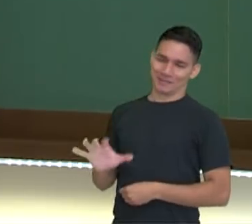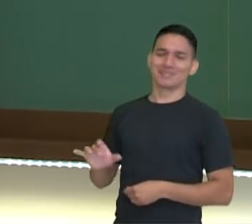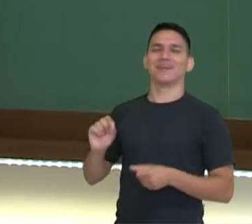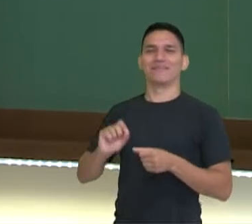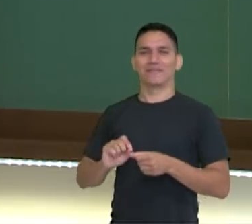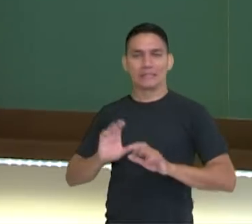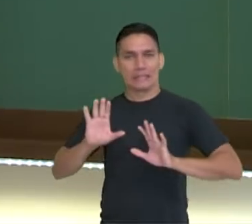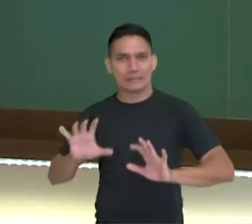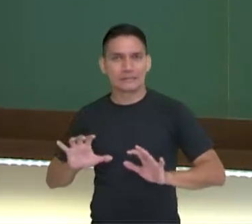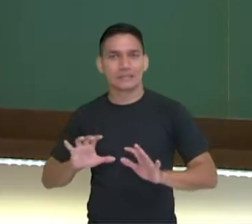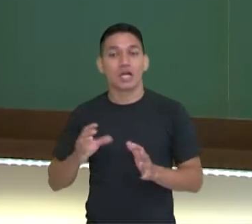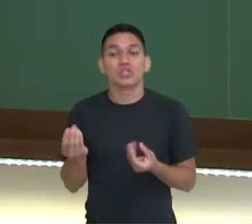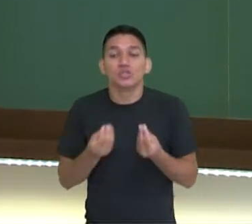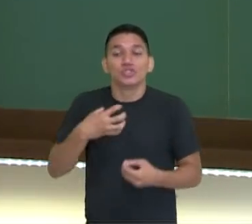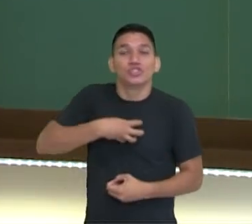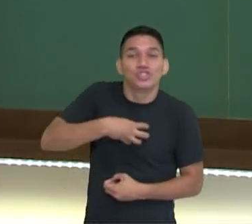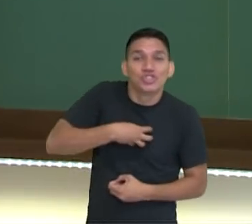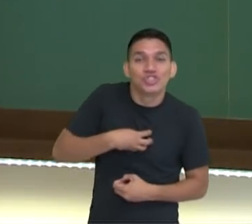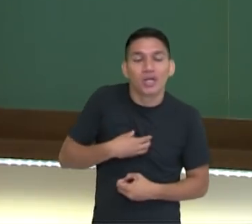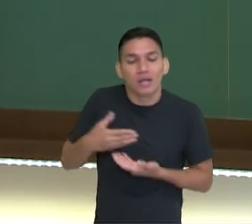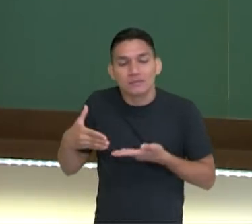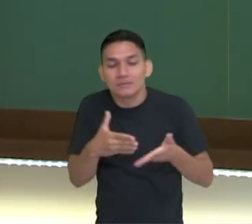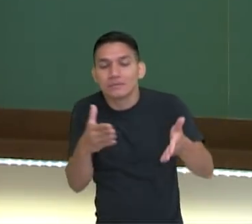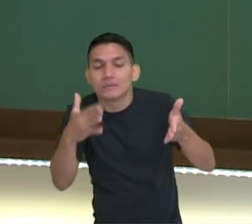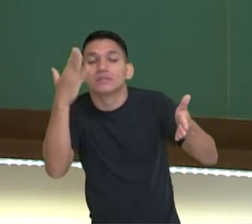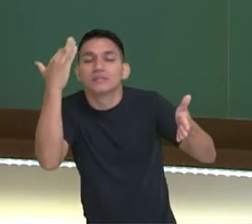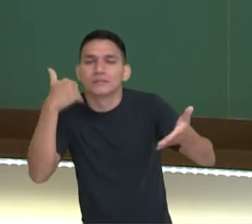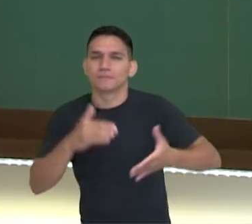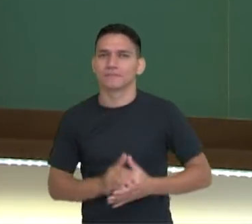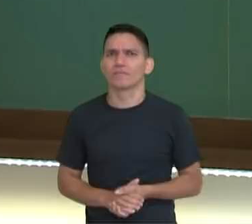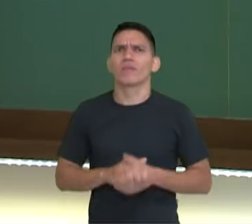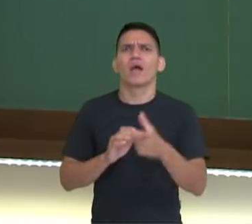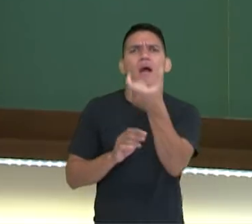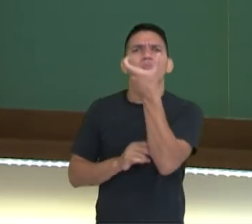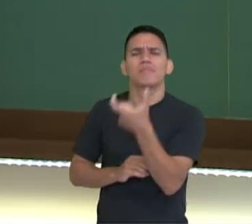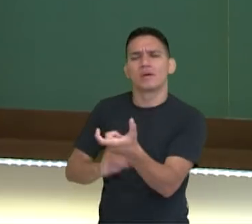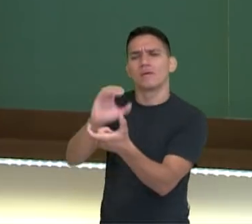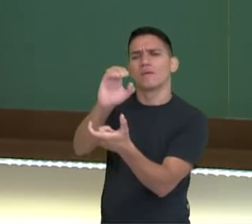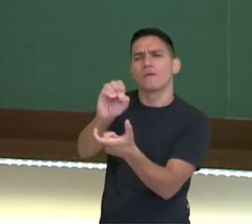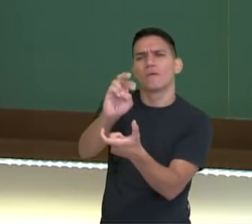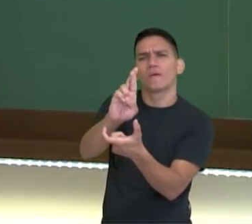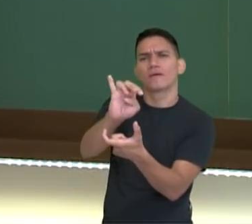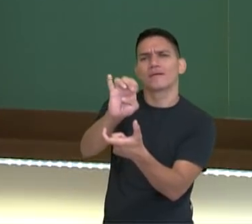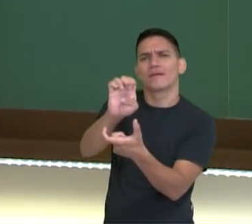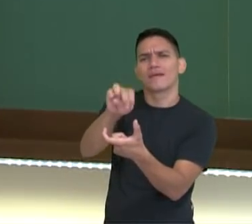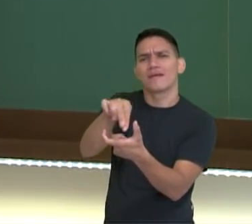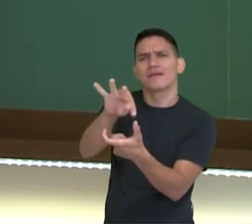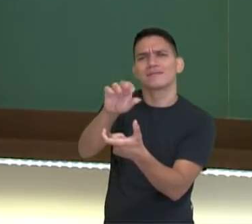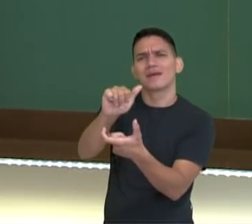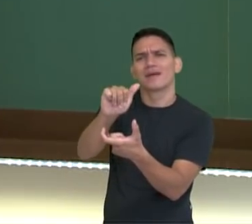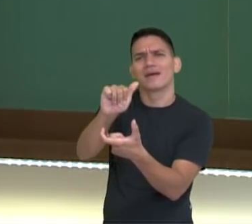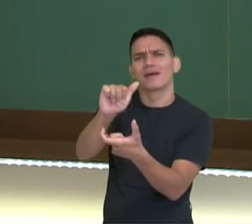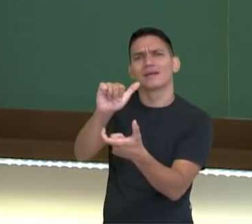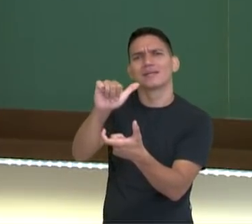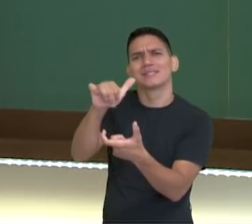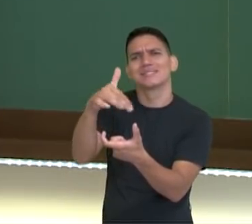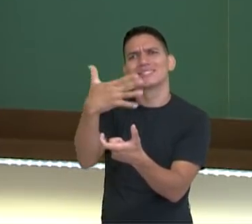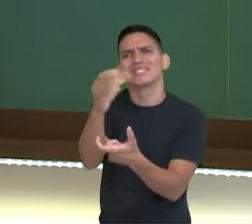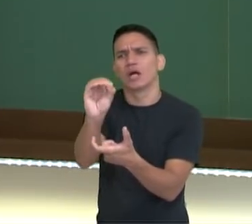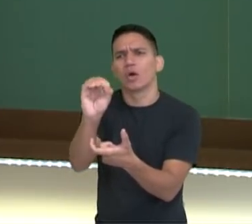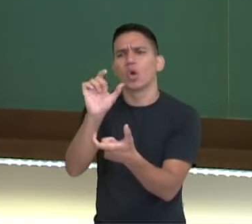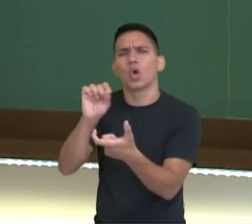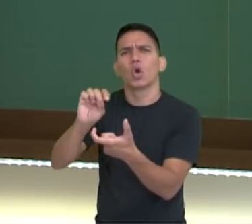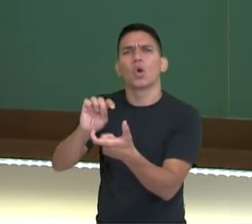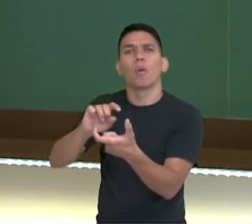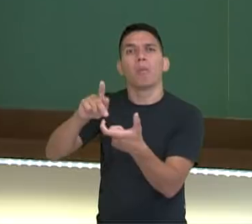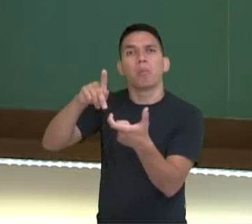forma de orientação ali de registro do caminho, né? A palavra orientação é derivada de oriente e